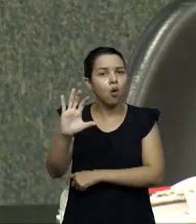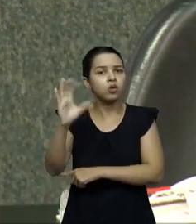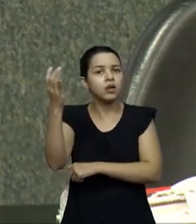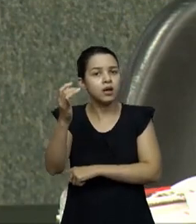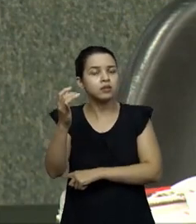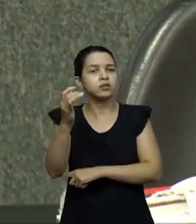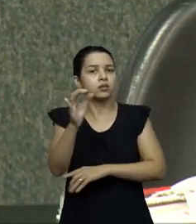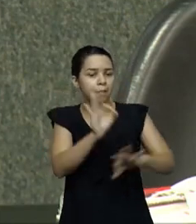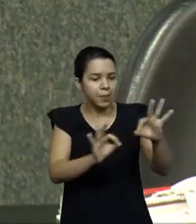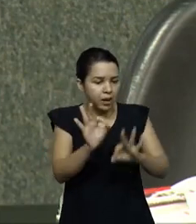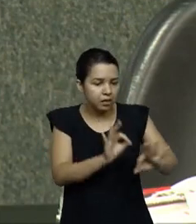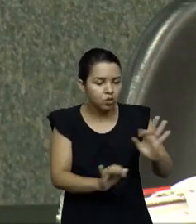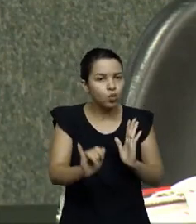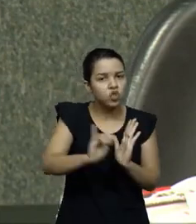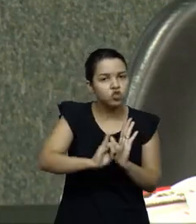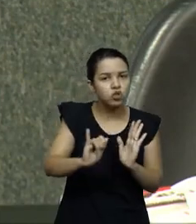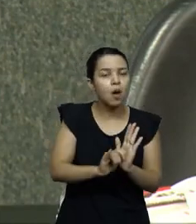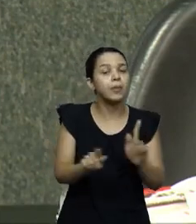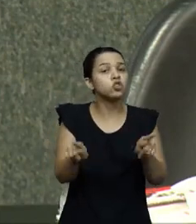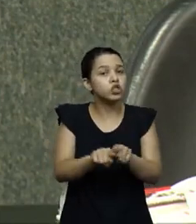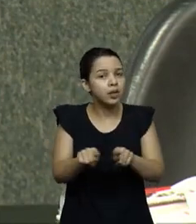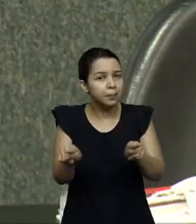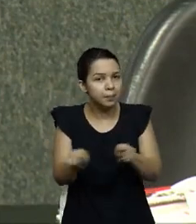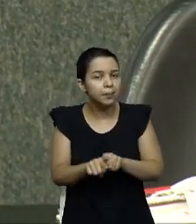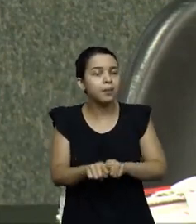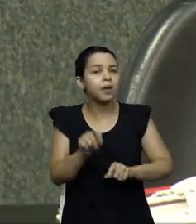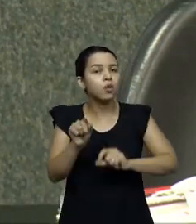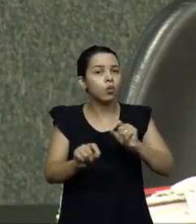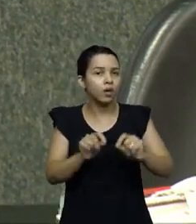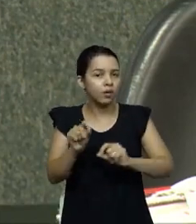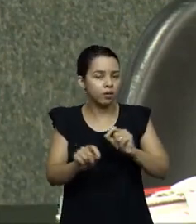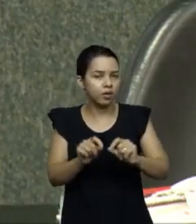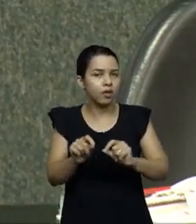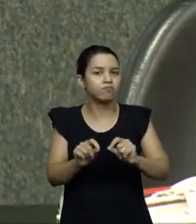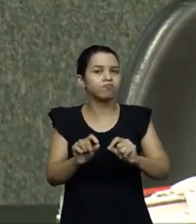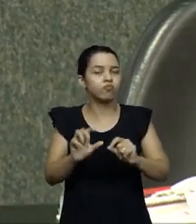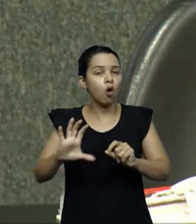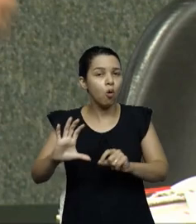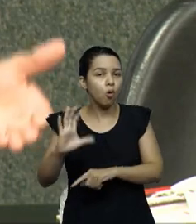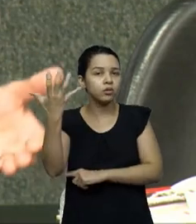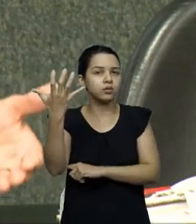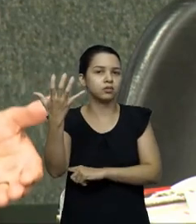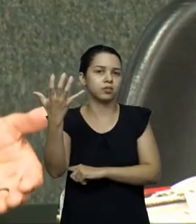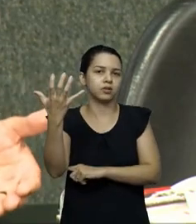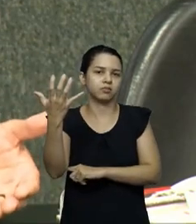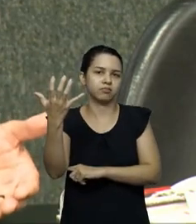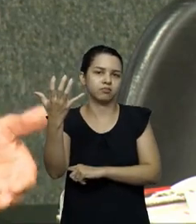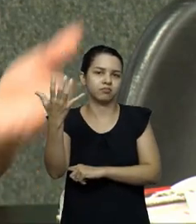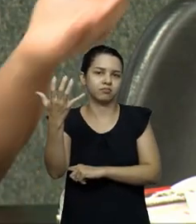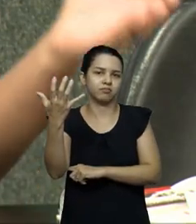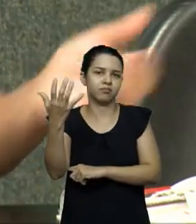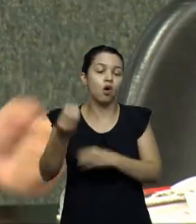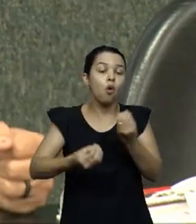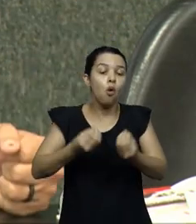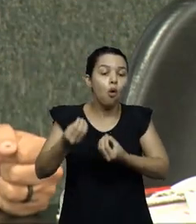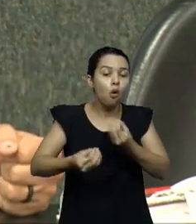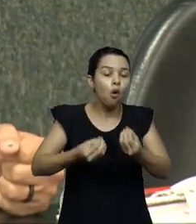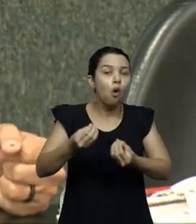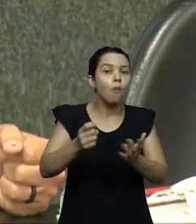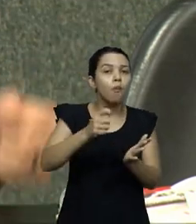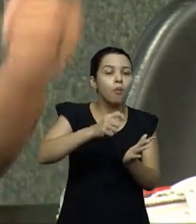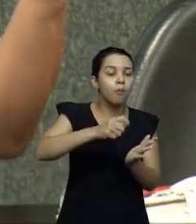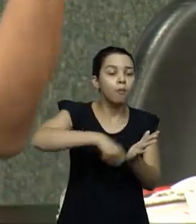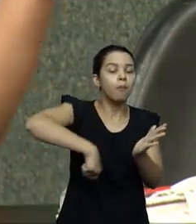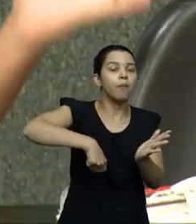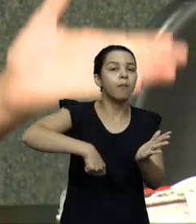mas também no um acontecimento na aplicação do